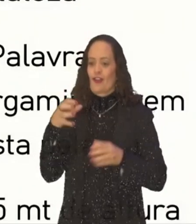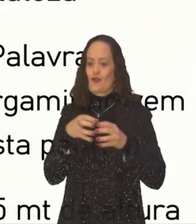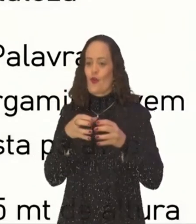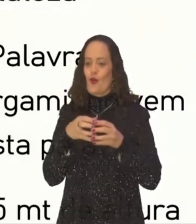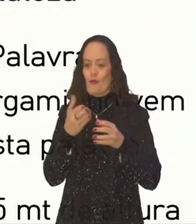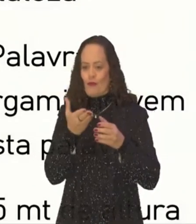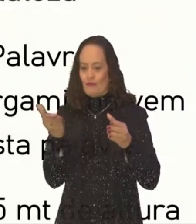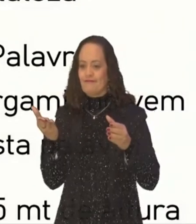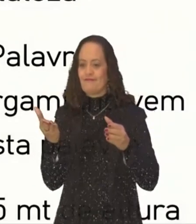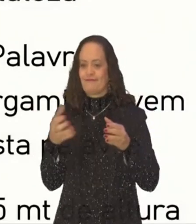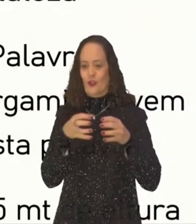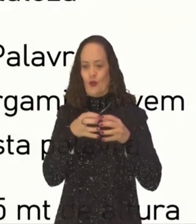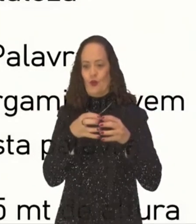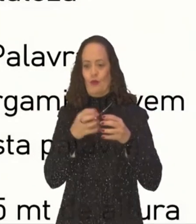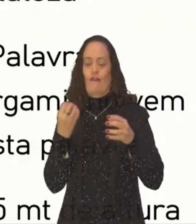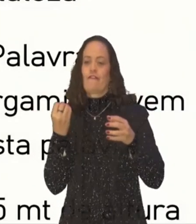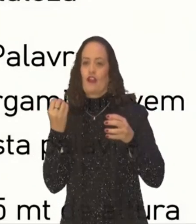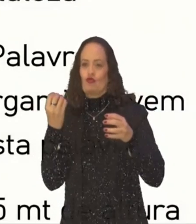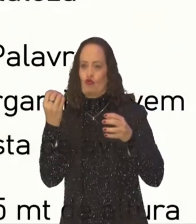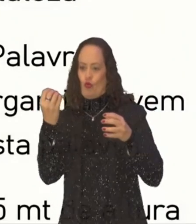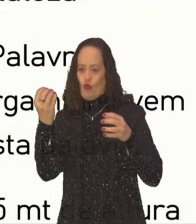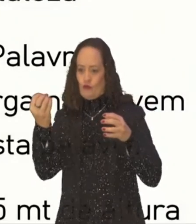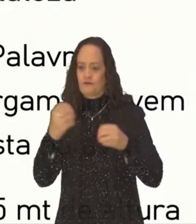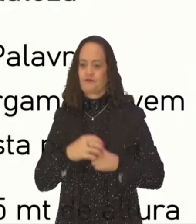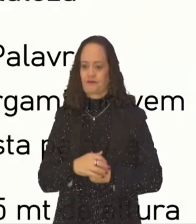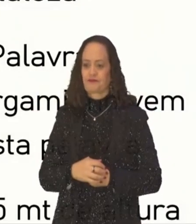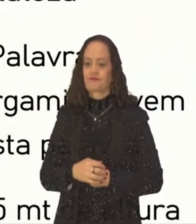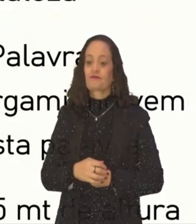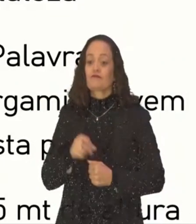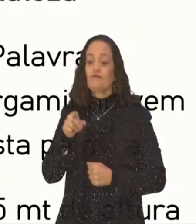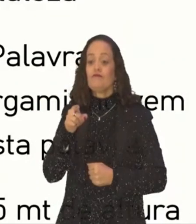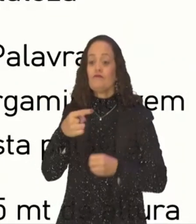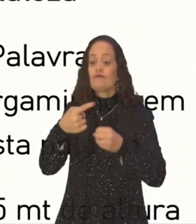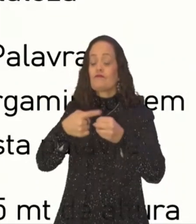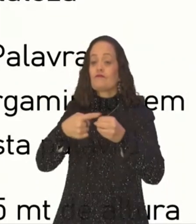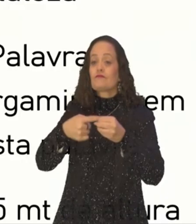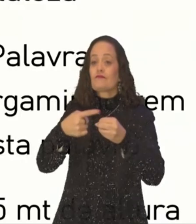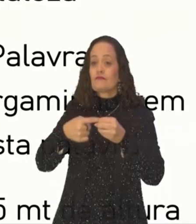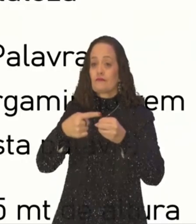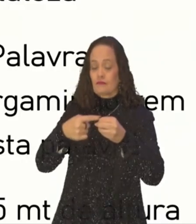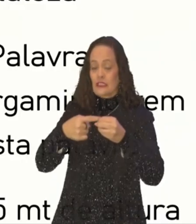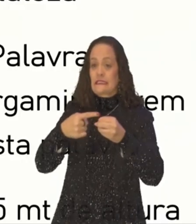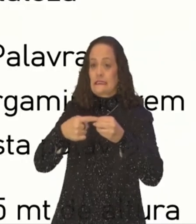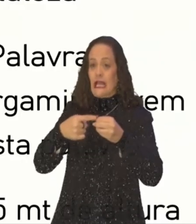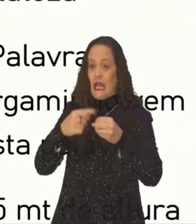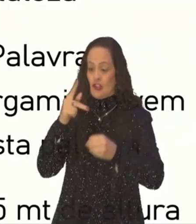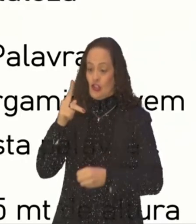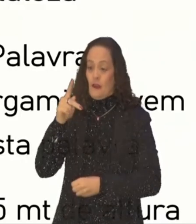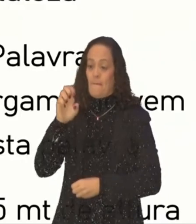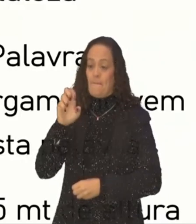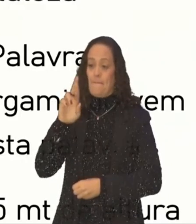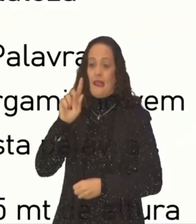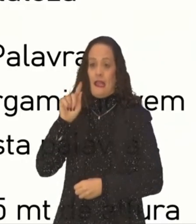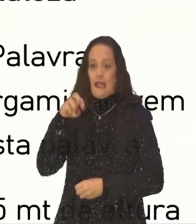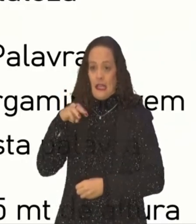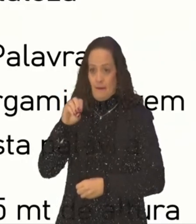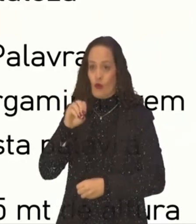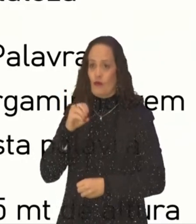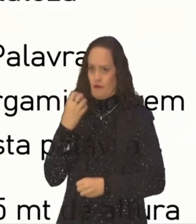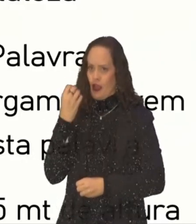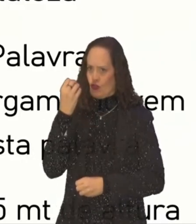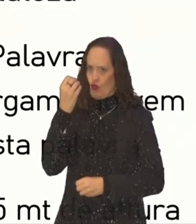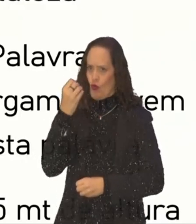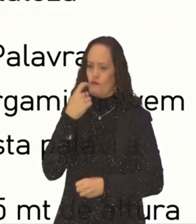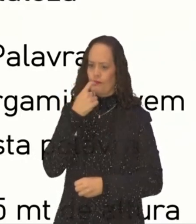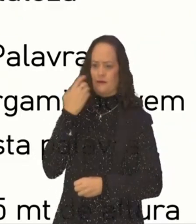hoje Bérgama, uma cidade que é uma acrópole, a parte alta da cidade, como os irmãos viram